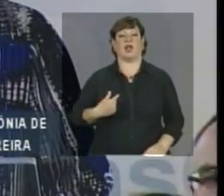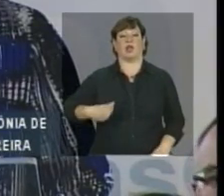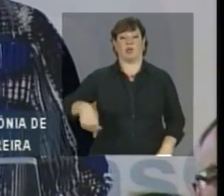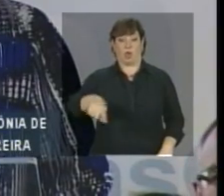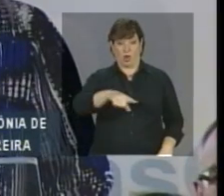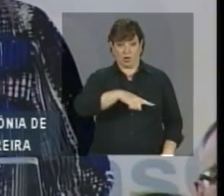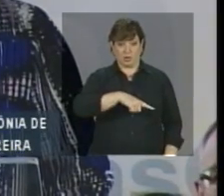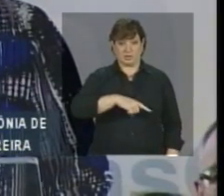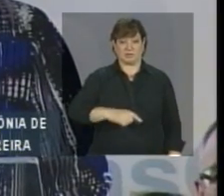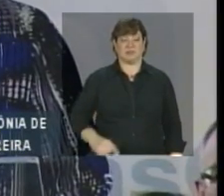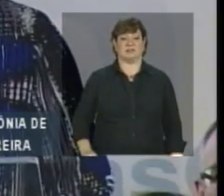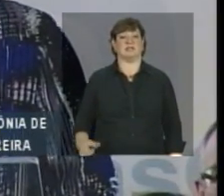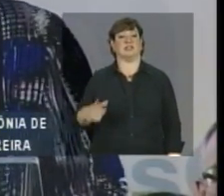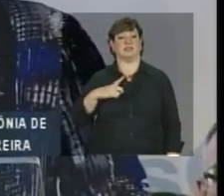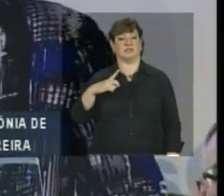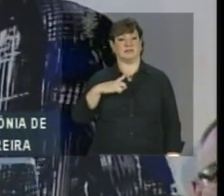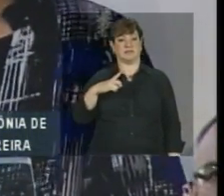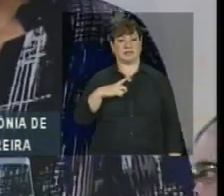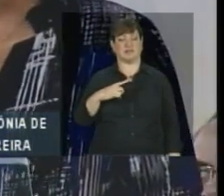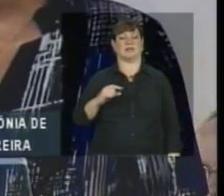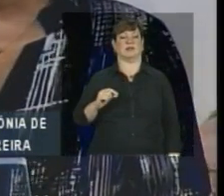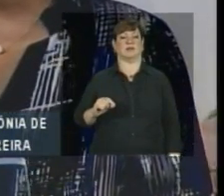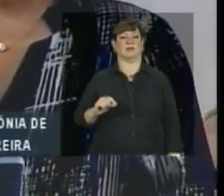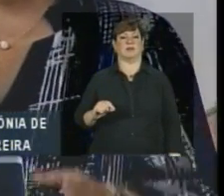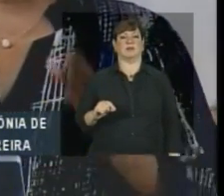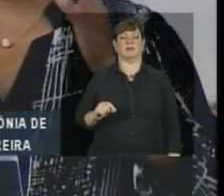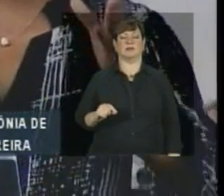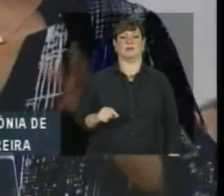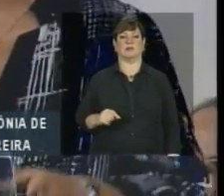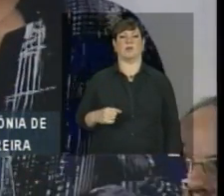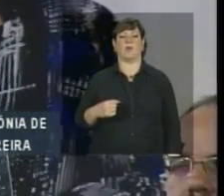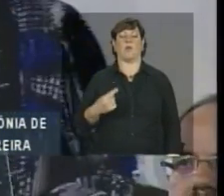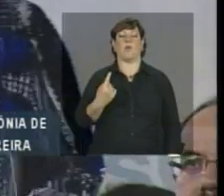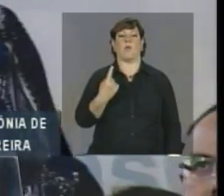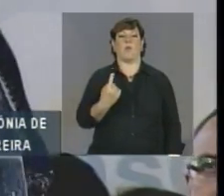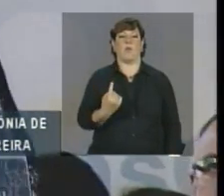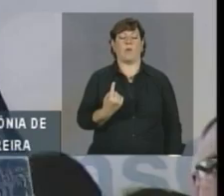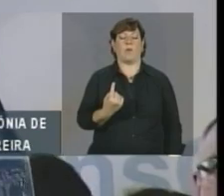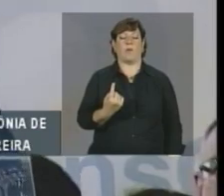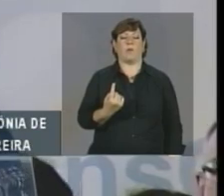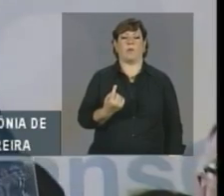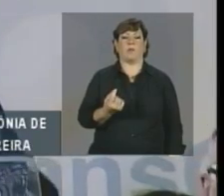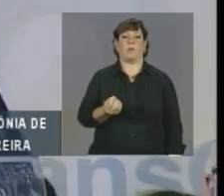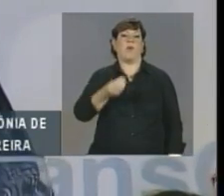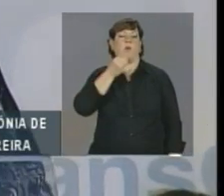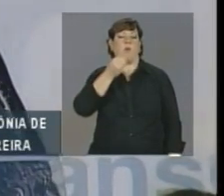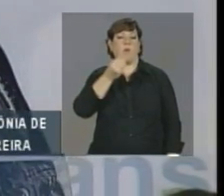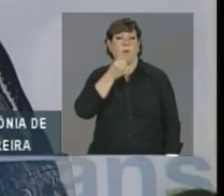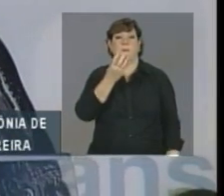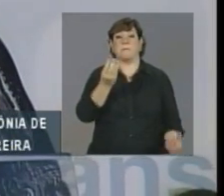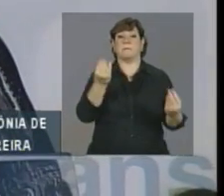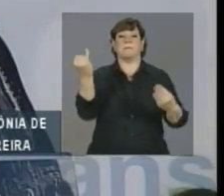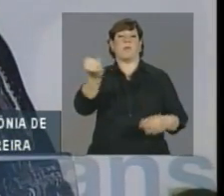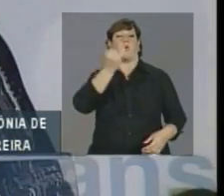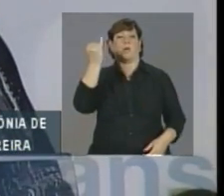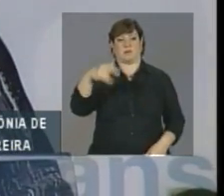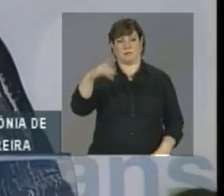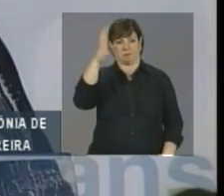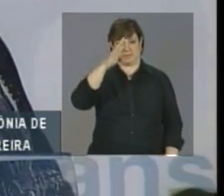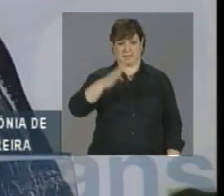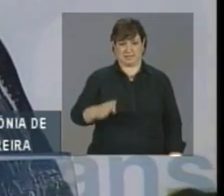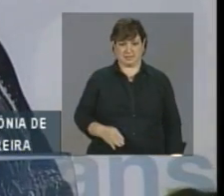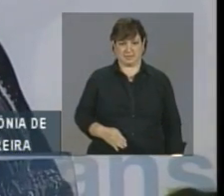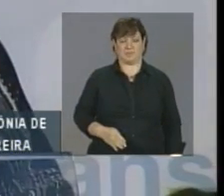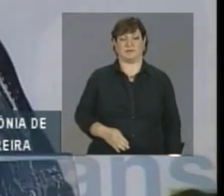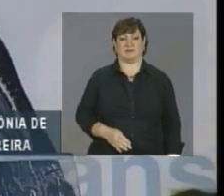nós tivemos uma situação muito importante no Brasil, que